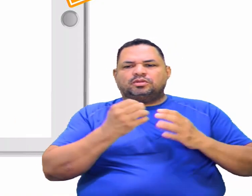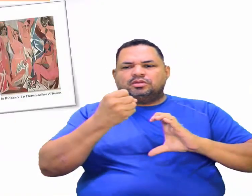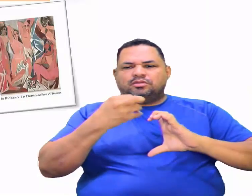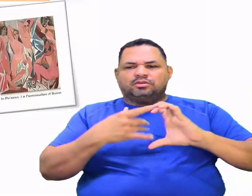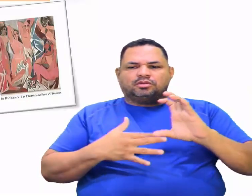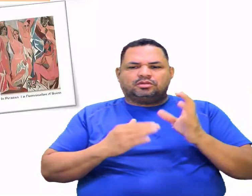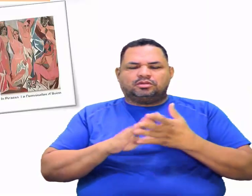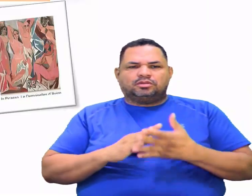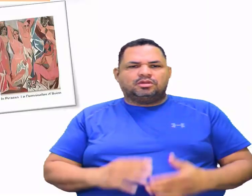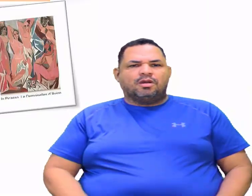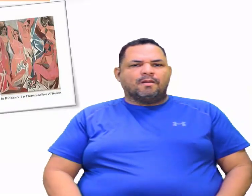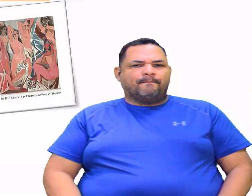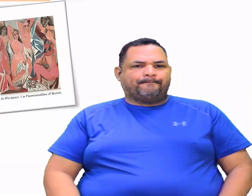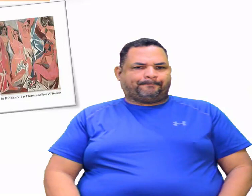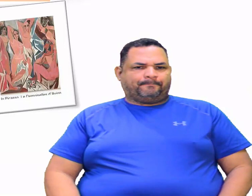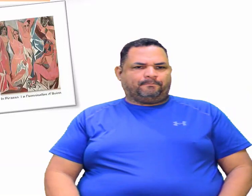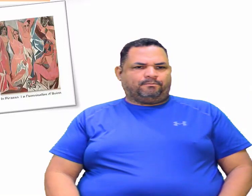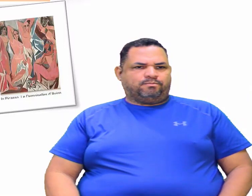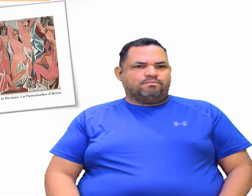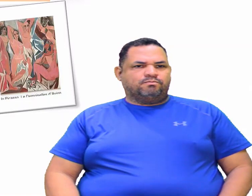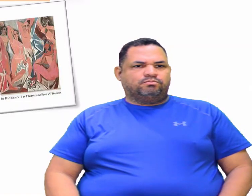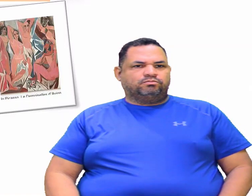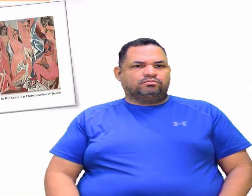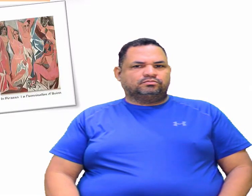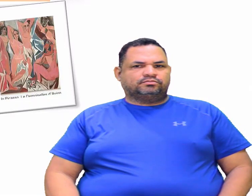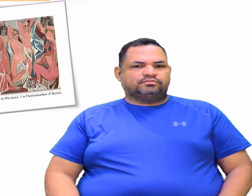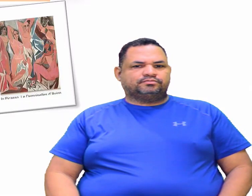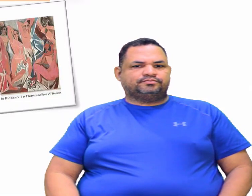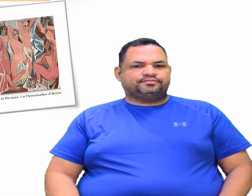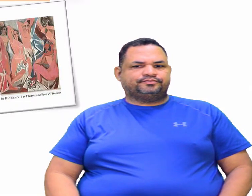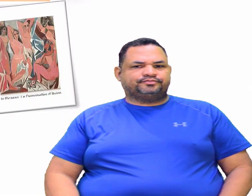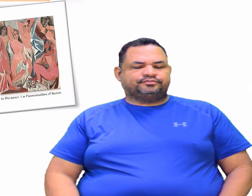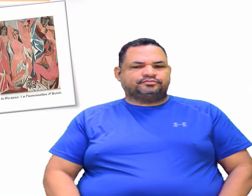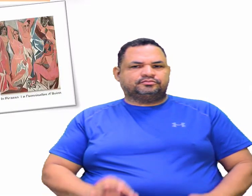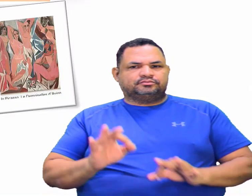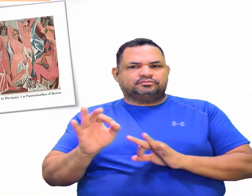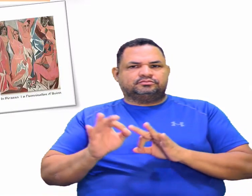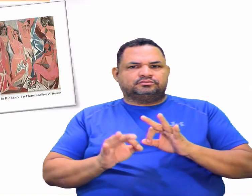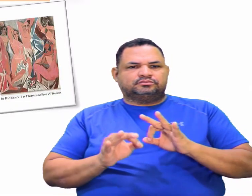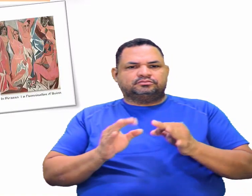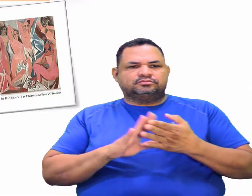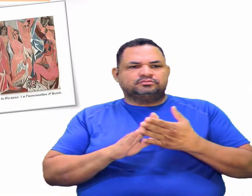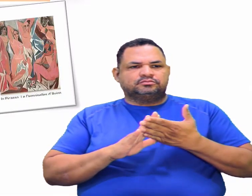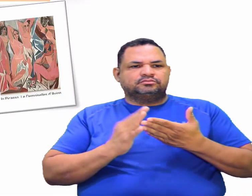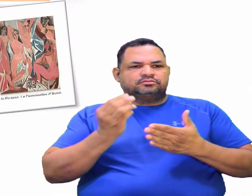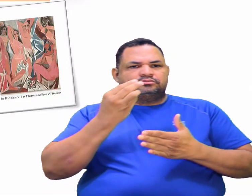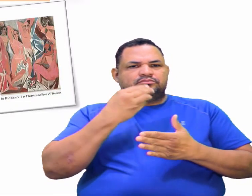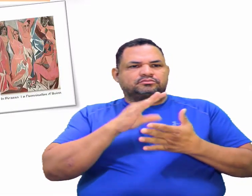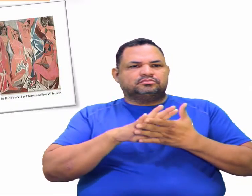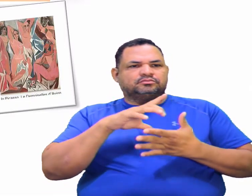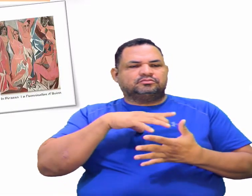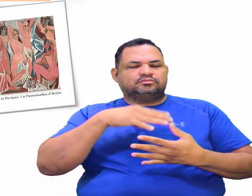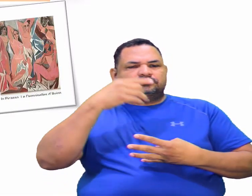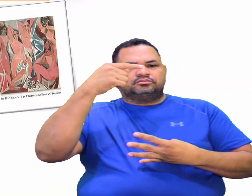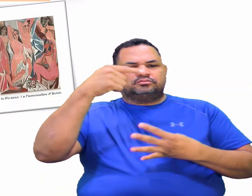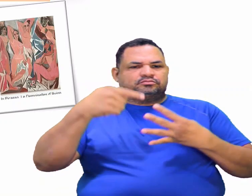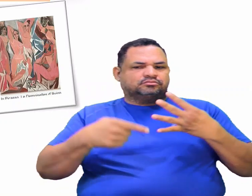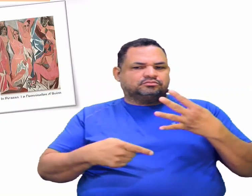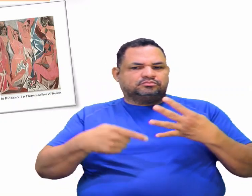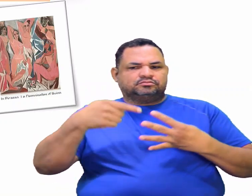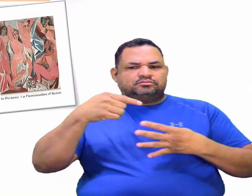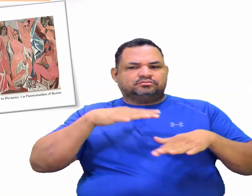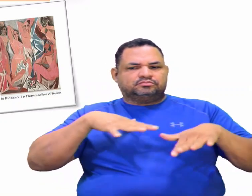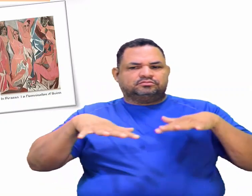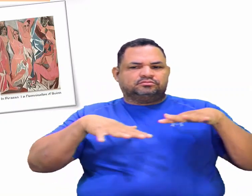um mapa onde fica bem delineado eh quatro movimentos aí foram